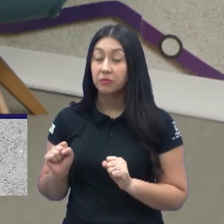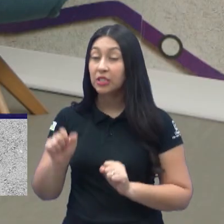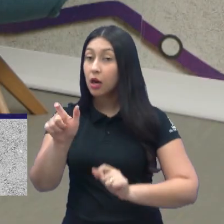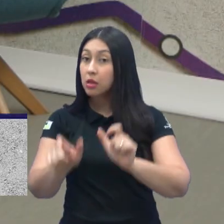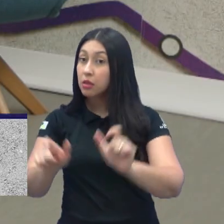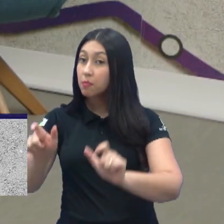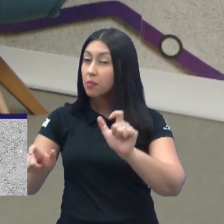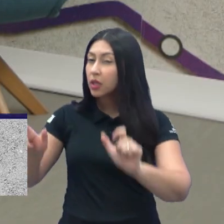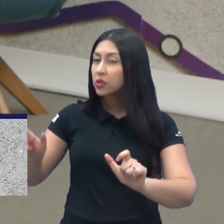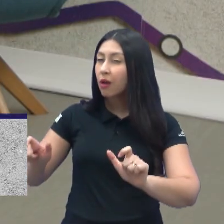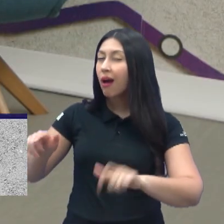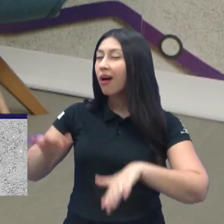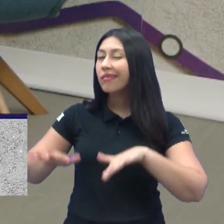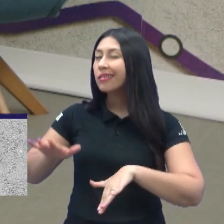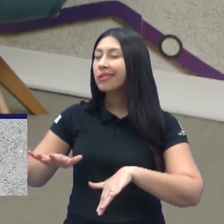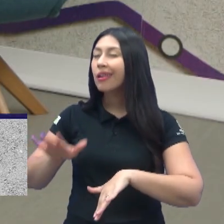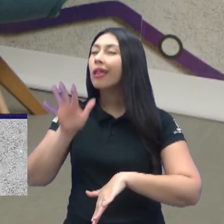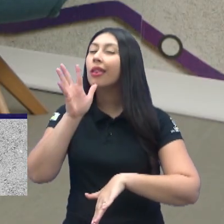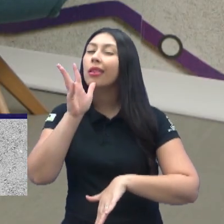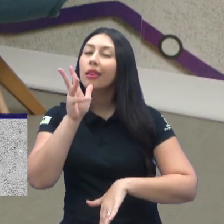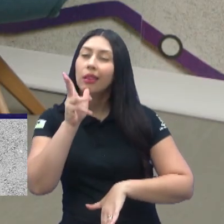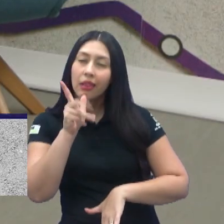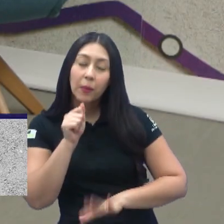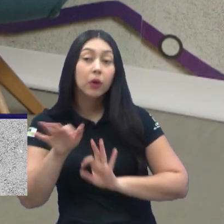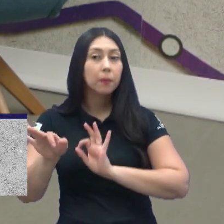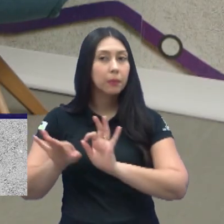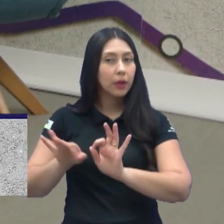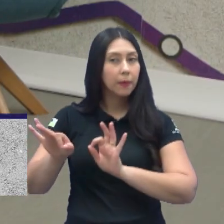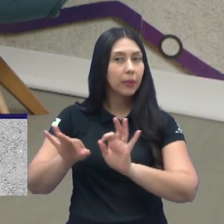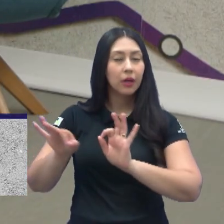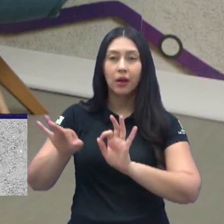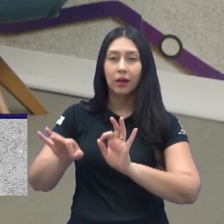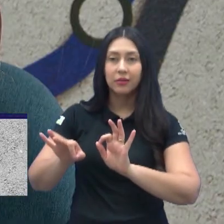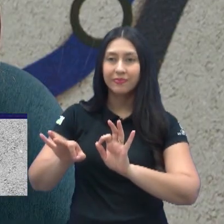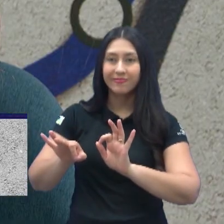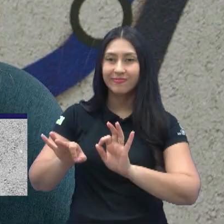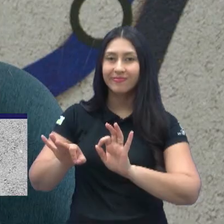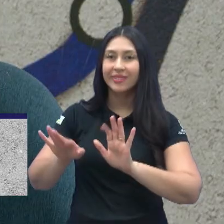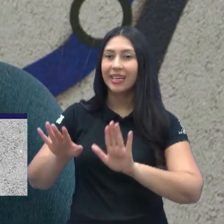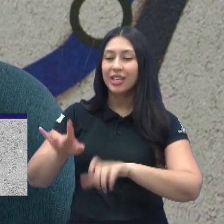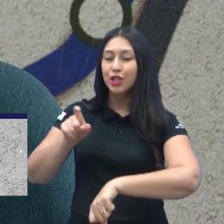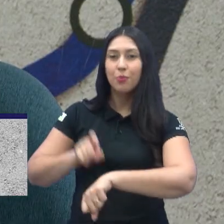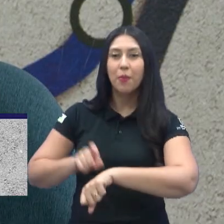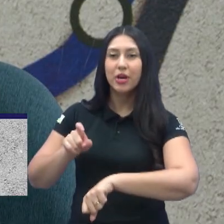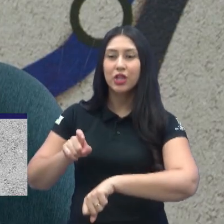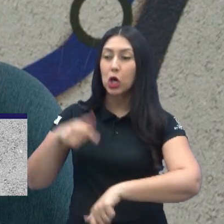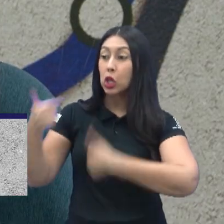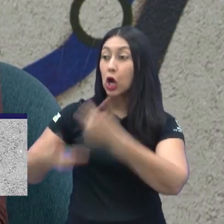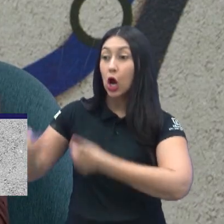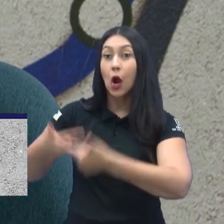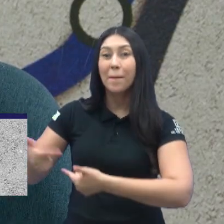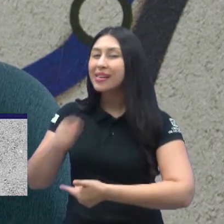pessoas deixam para fazer isso muito tarde, né? Não planejam no momento que está na vida produtiva. A gente é